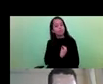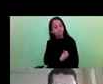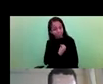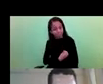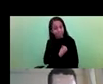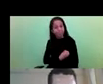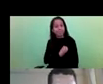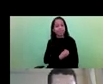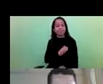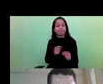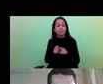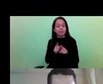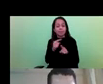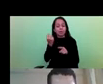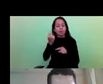de modo refletido.